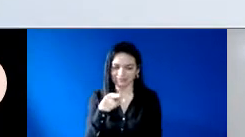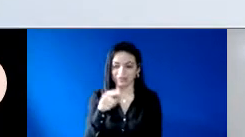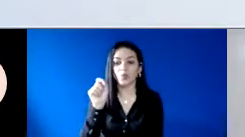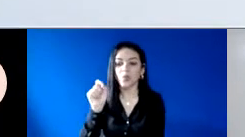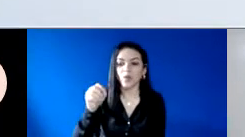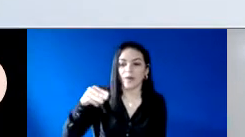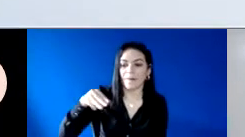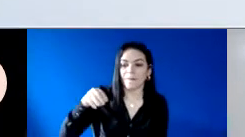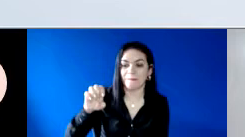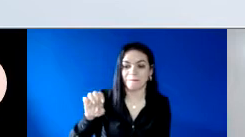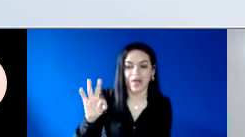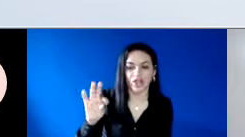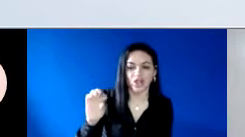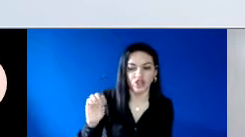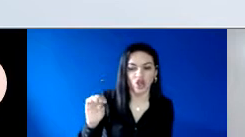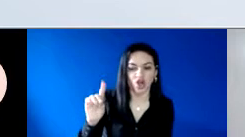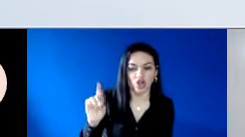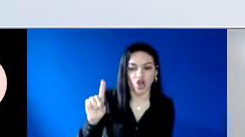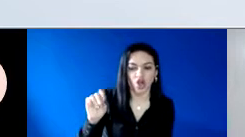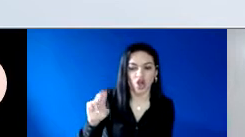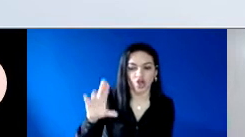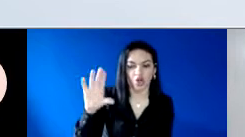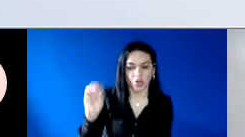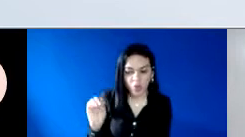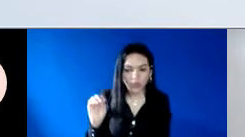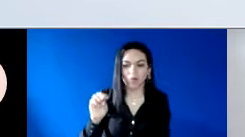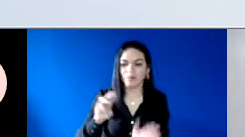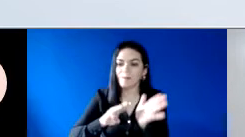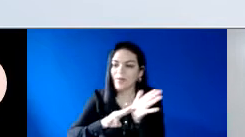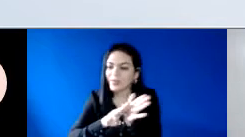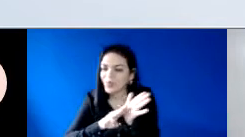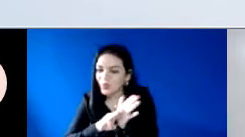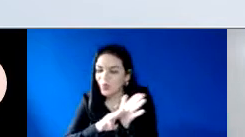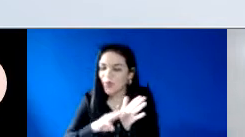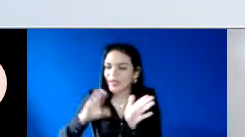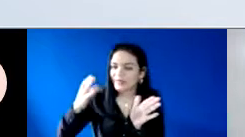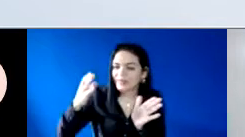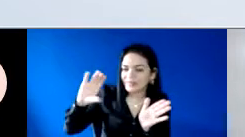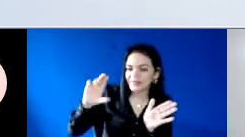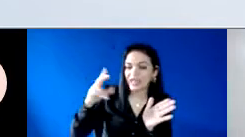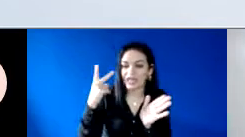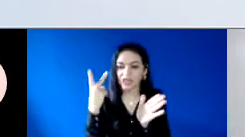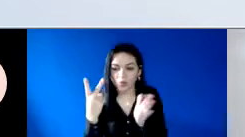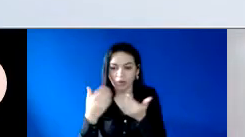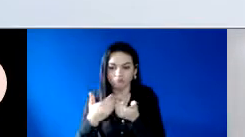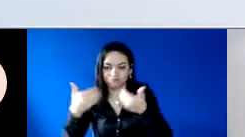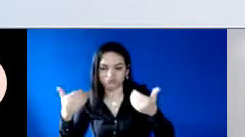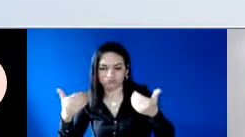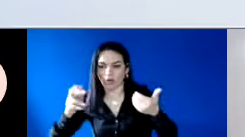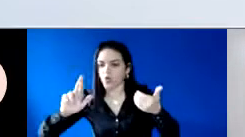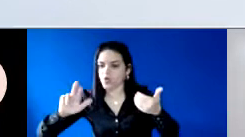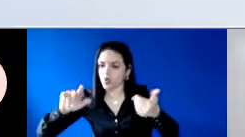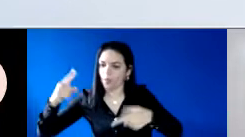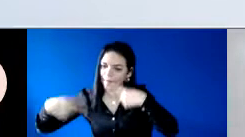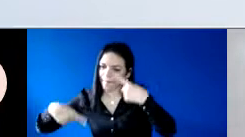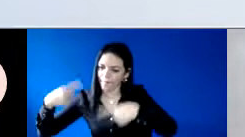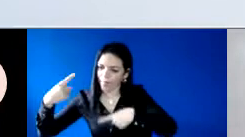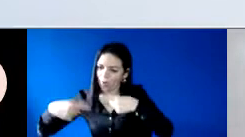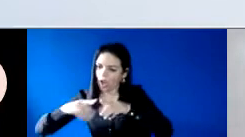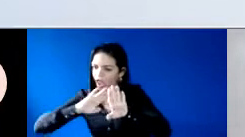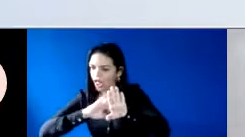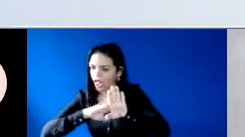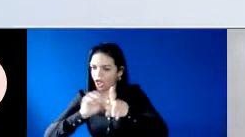metodólogo, estou falando do Marx cientista social e não do Marx político, porque são 2 coisas distintas. Então, o Marx está dizendo o seguinte: olha,